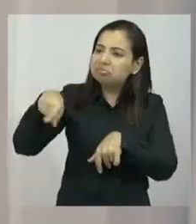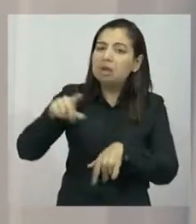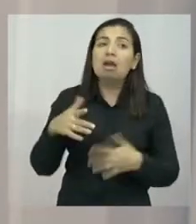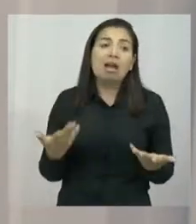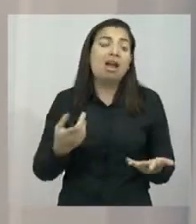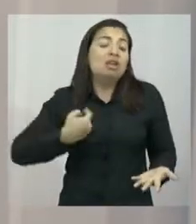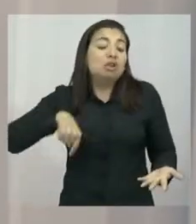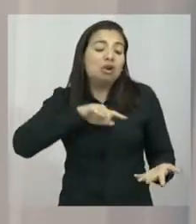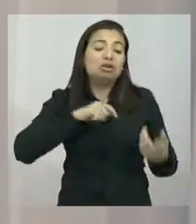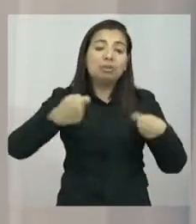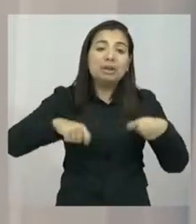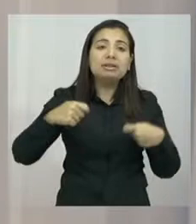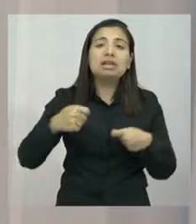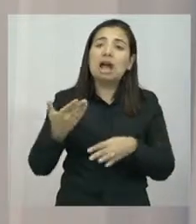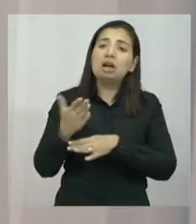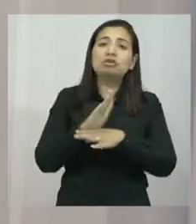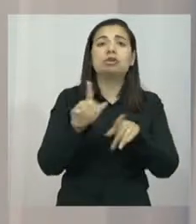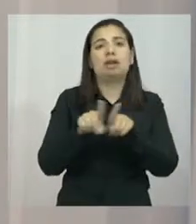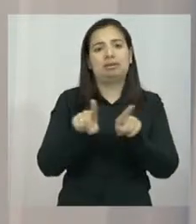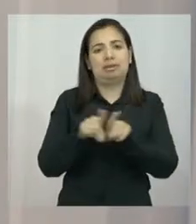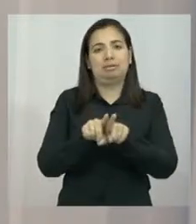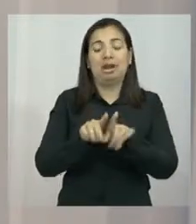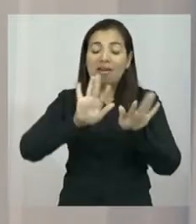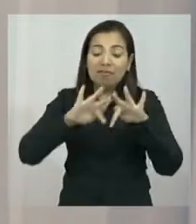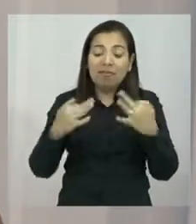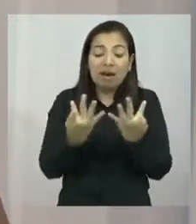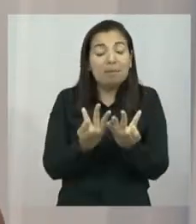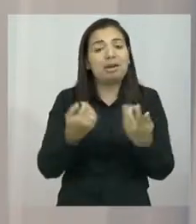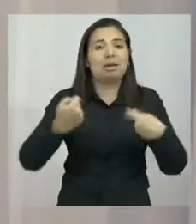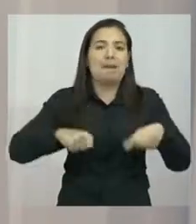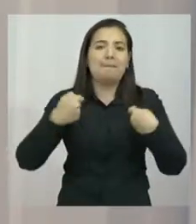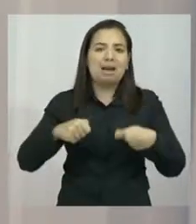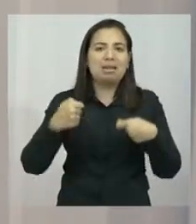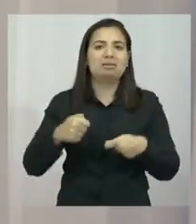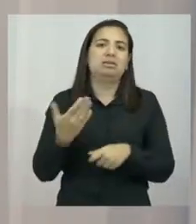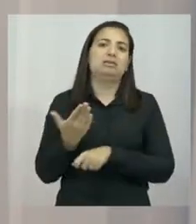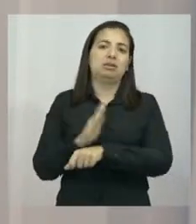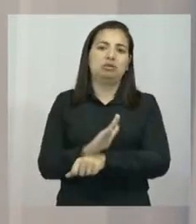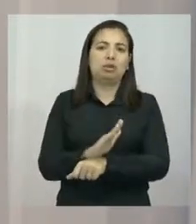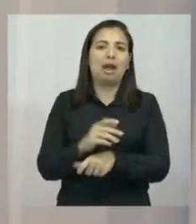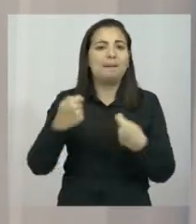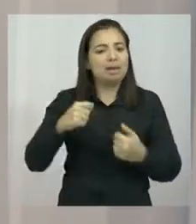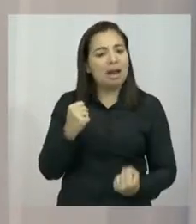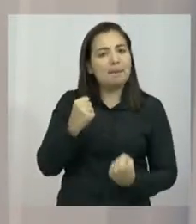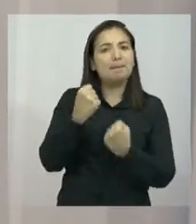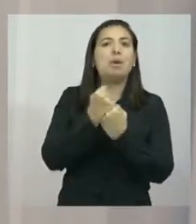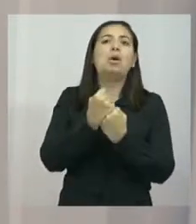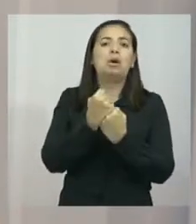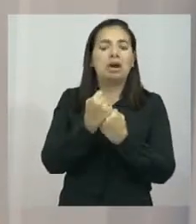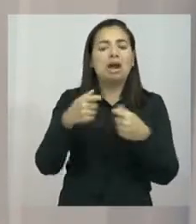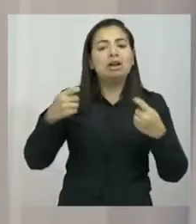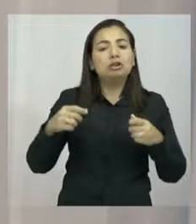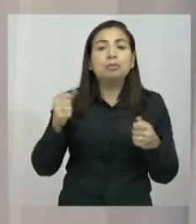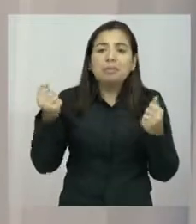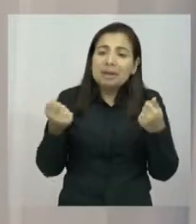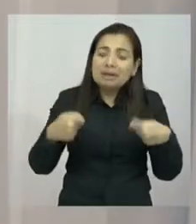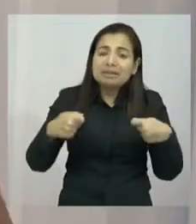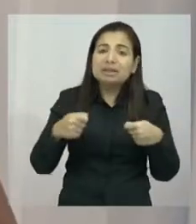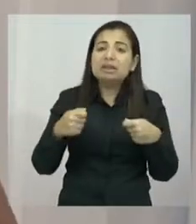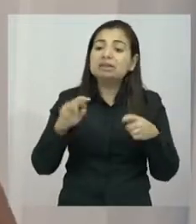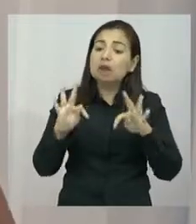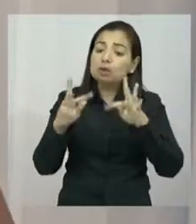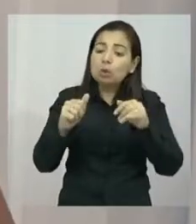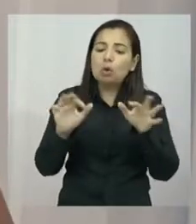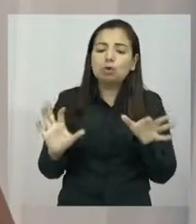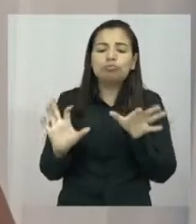parte, né? A família em si, ela tem que fazer a sua parte, o poder público tem que fazer a sua parte e nós, como cidadãos,